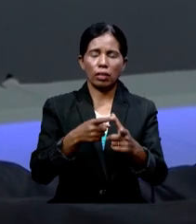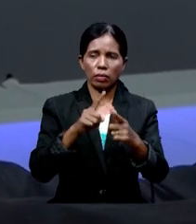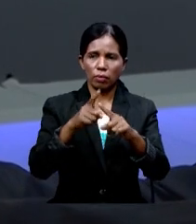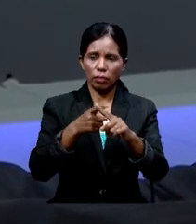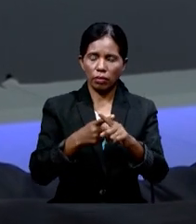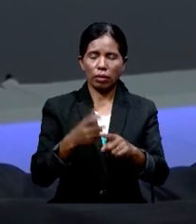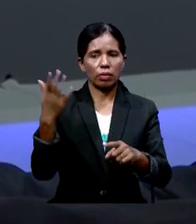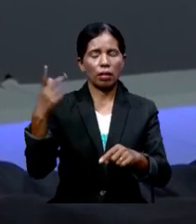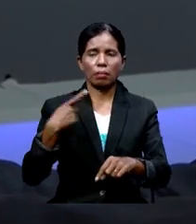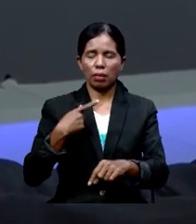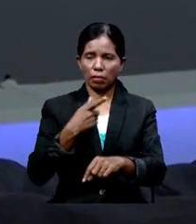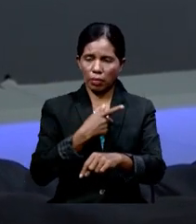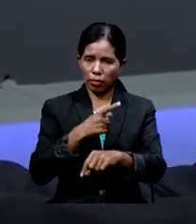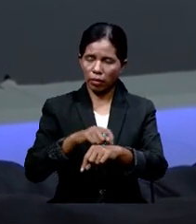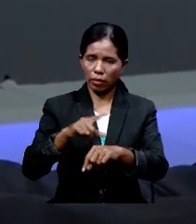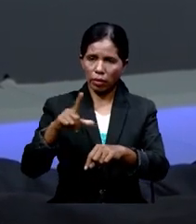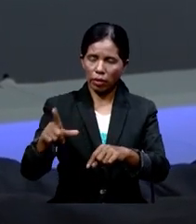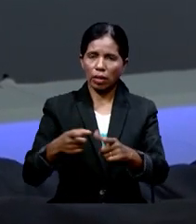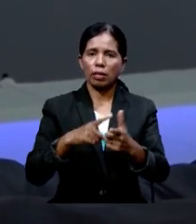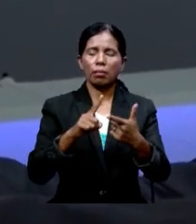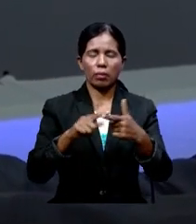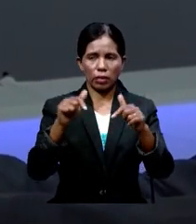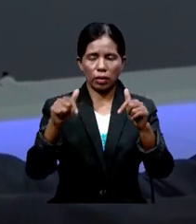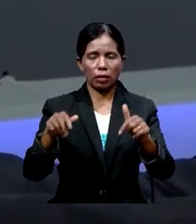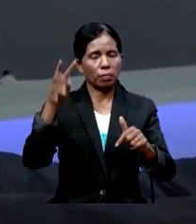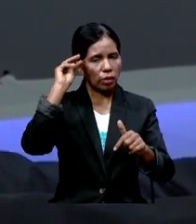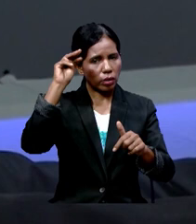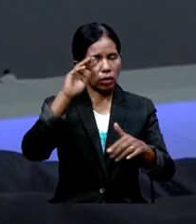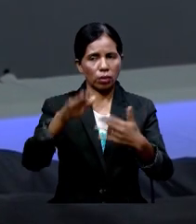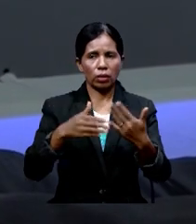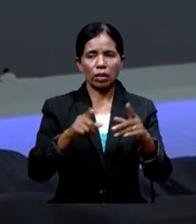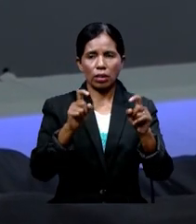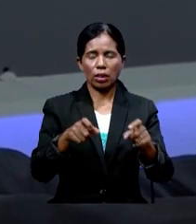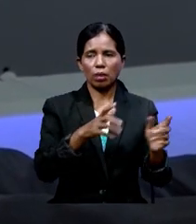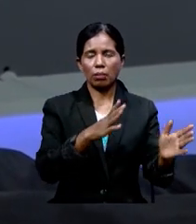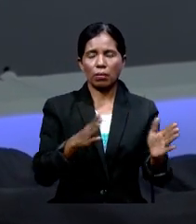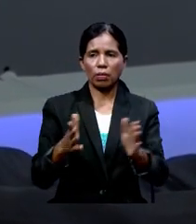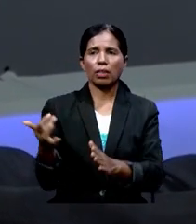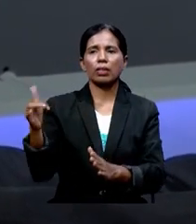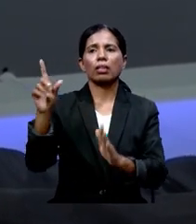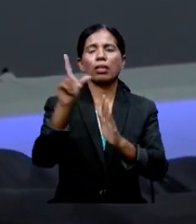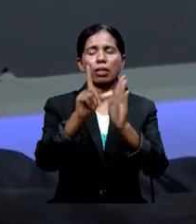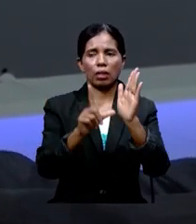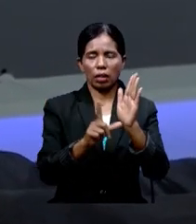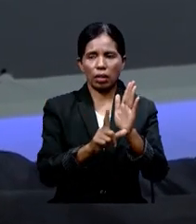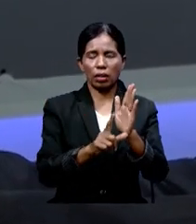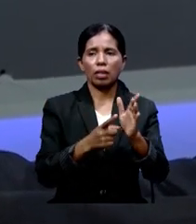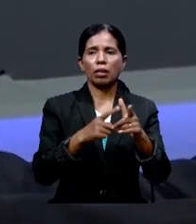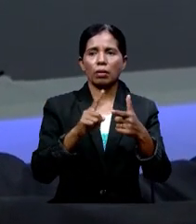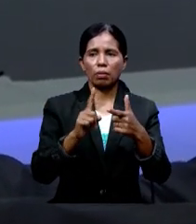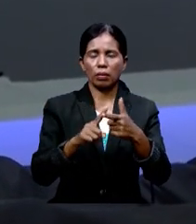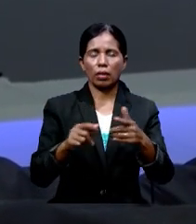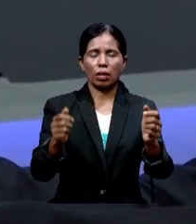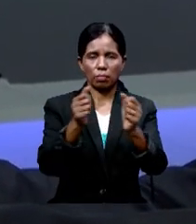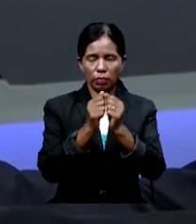ratifica e parlamento depois de ne cada ministério tem que prepara ser ne lei para depois